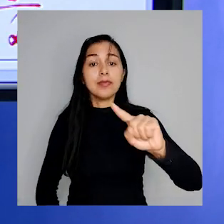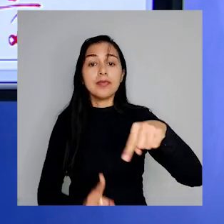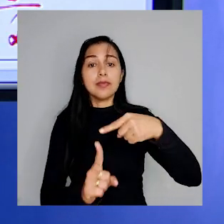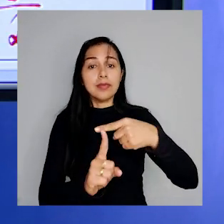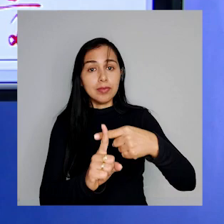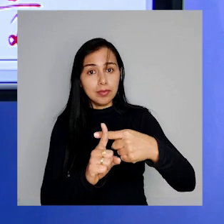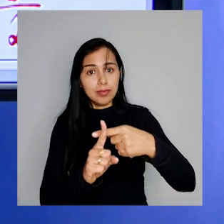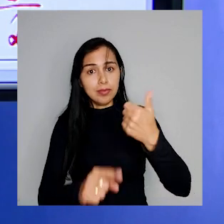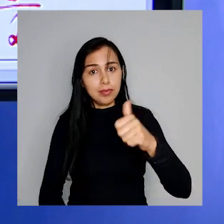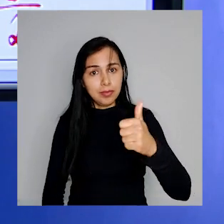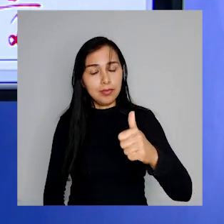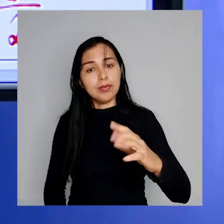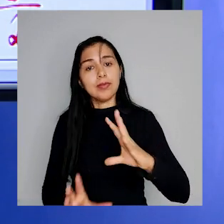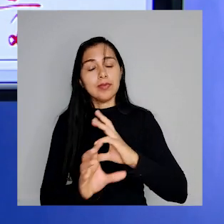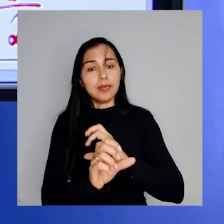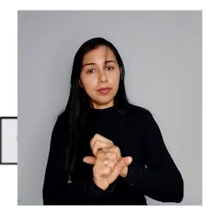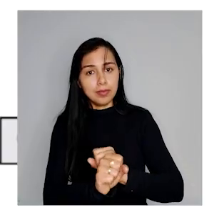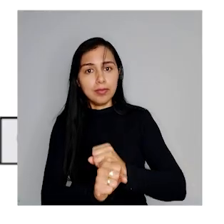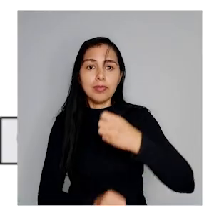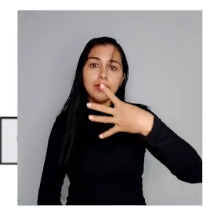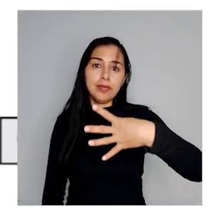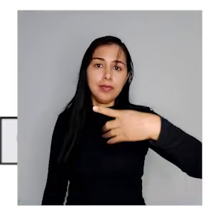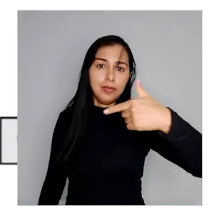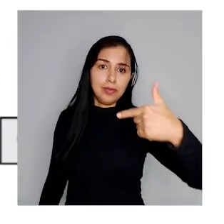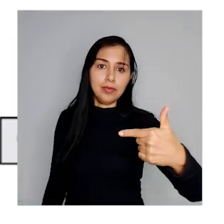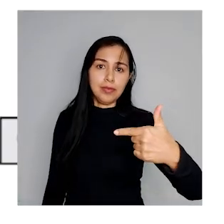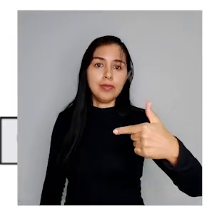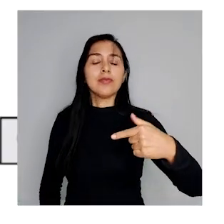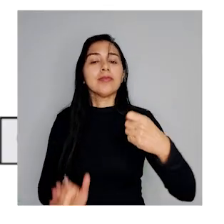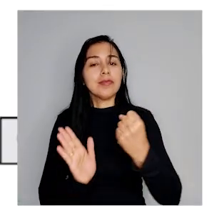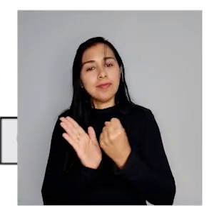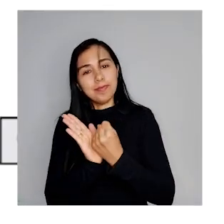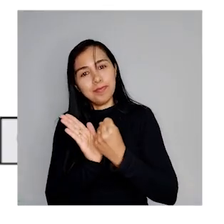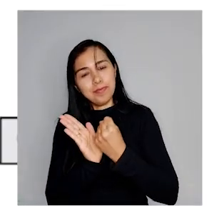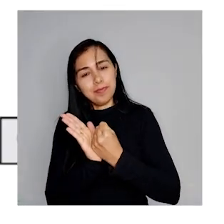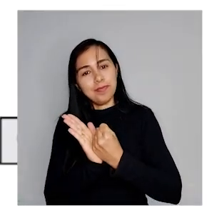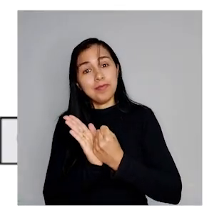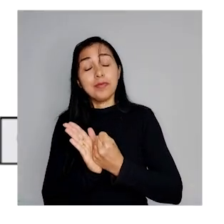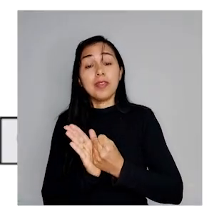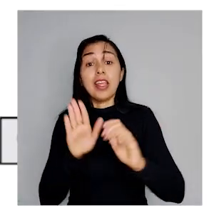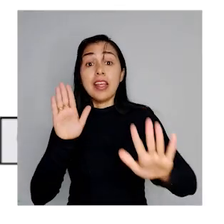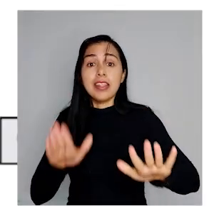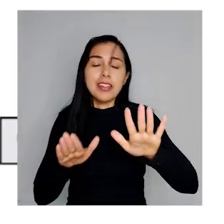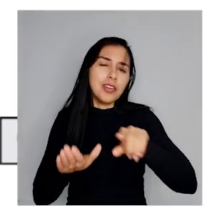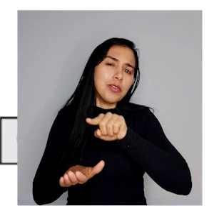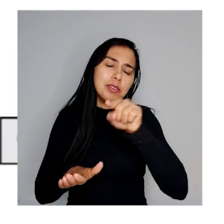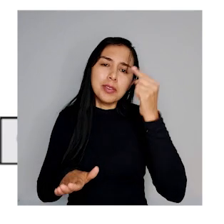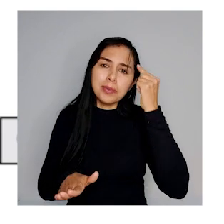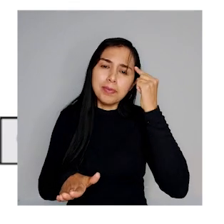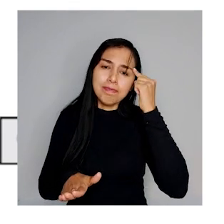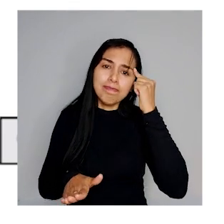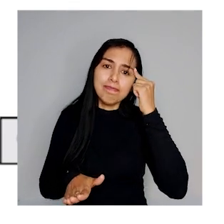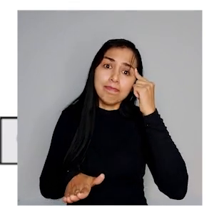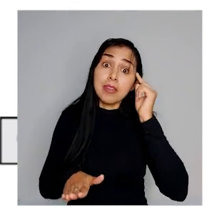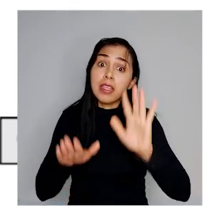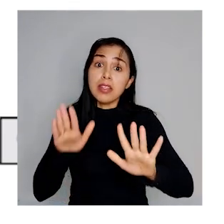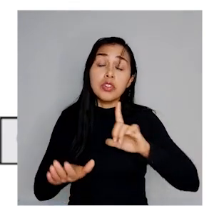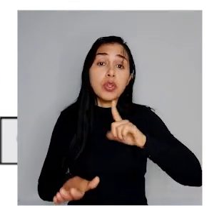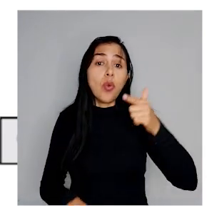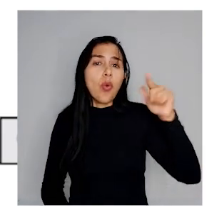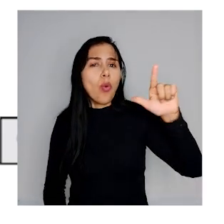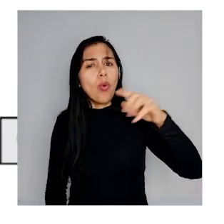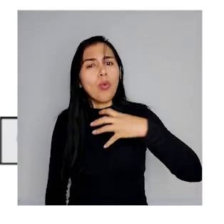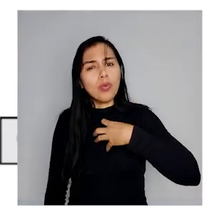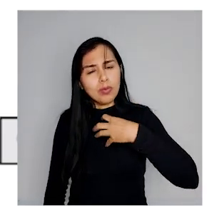mais 2, 3, mais 1, 4. Vai dar 42 pontos. Você pode pensar, olhando assim essa questão, que talvez